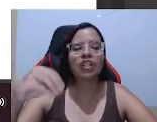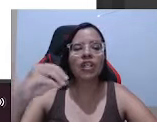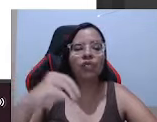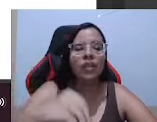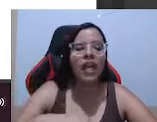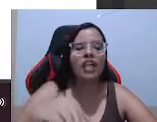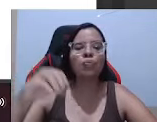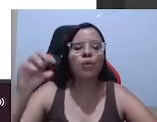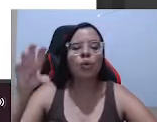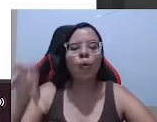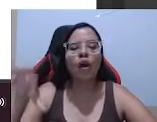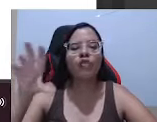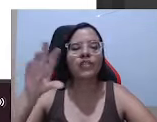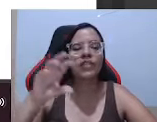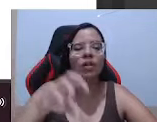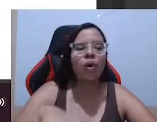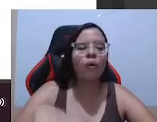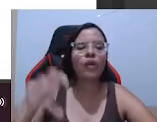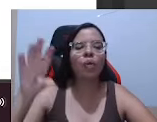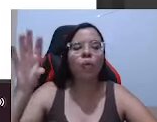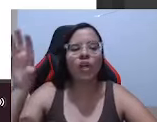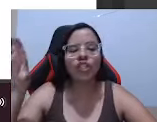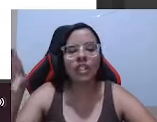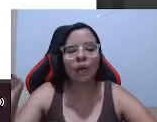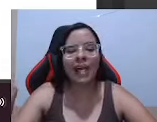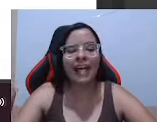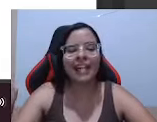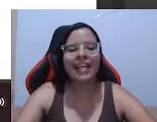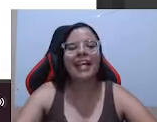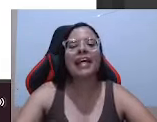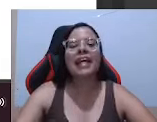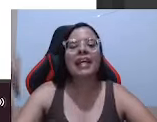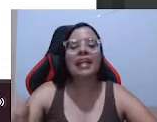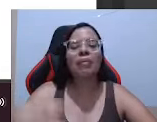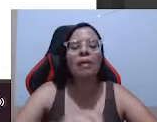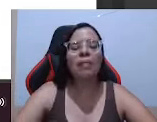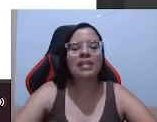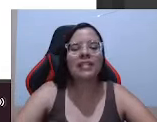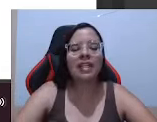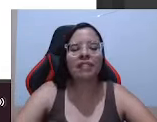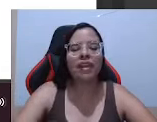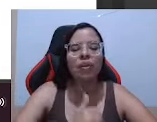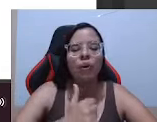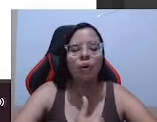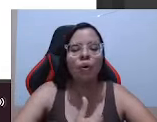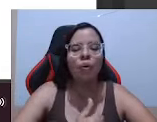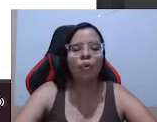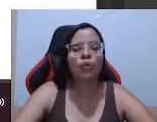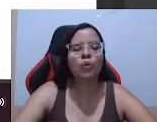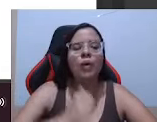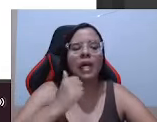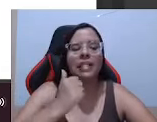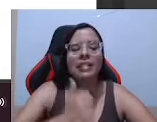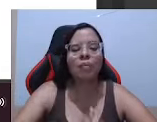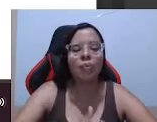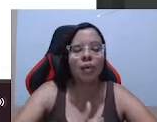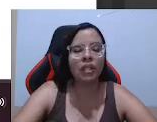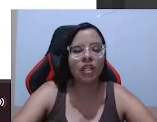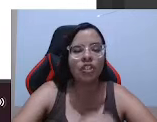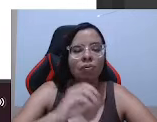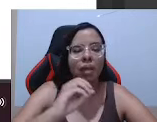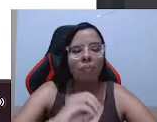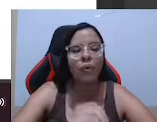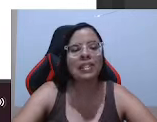lá do site da Vunesp, no qual vocês encontram o edital na íntegra e também para se inscrever no concurso. É